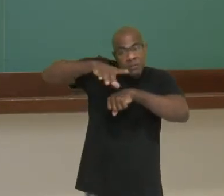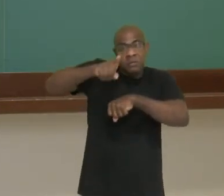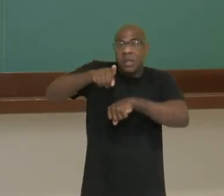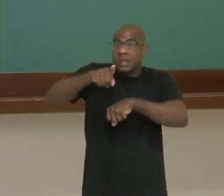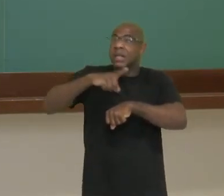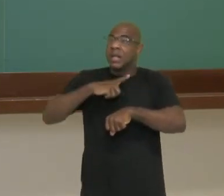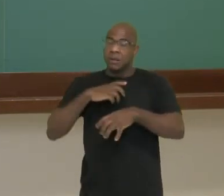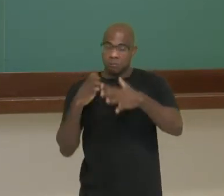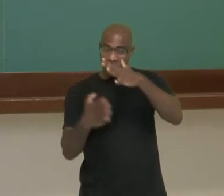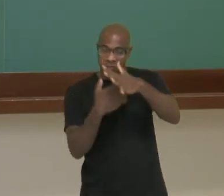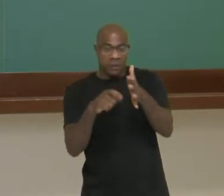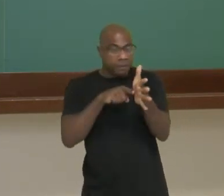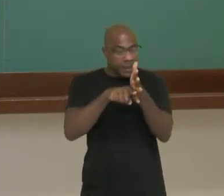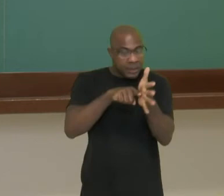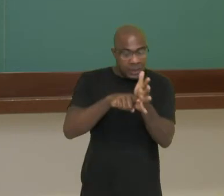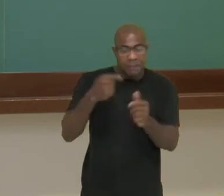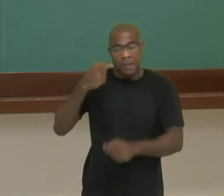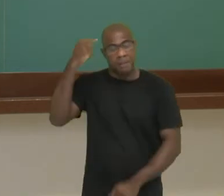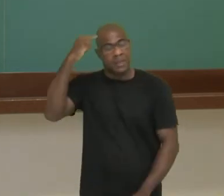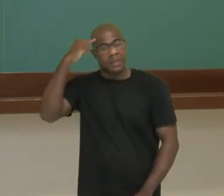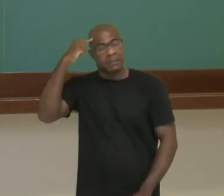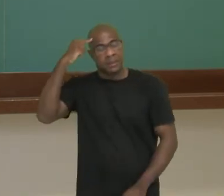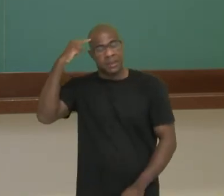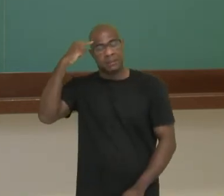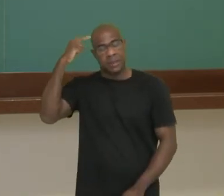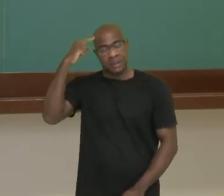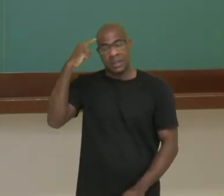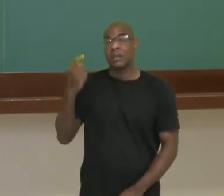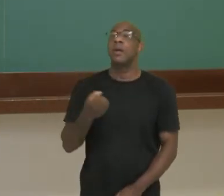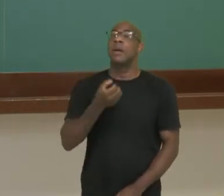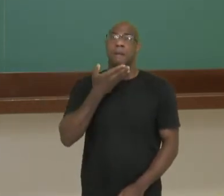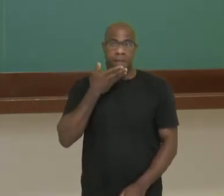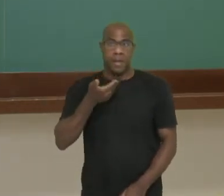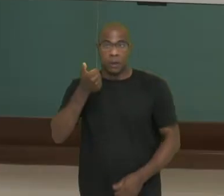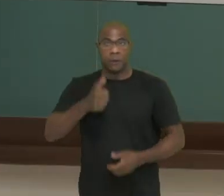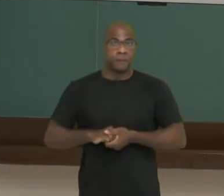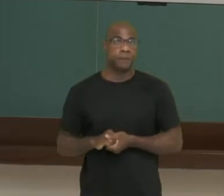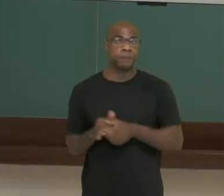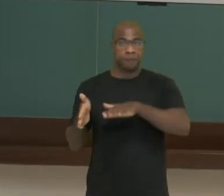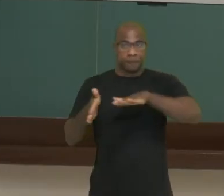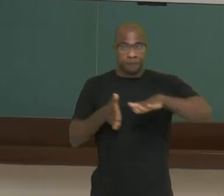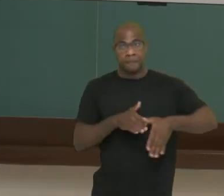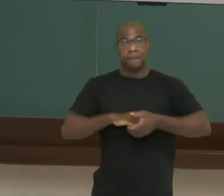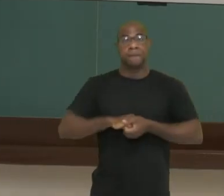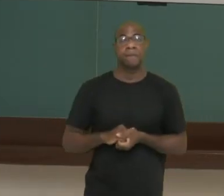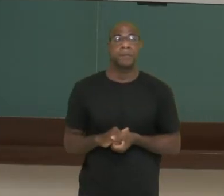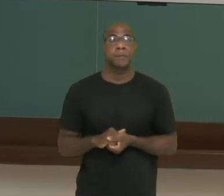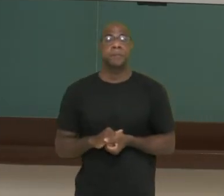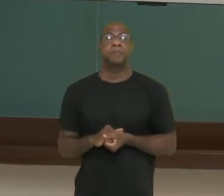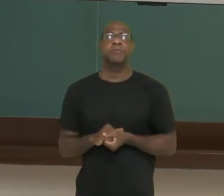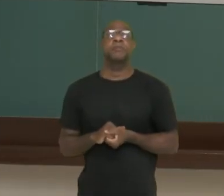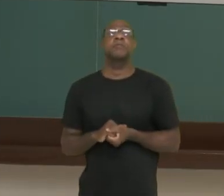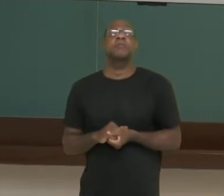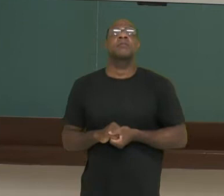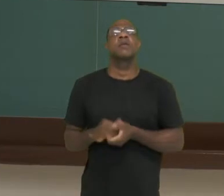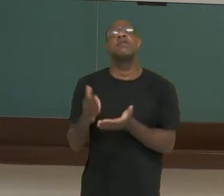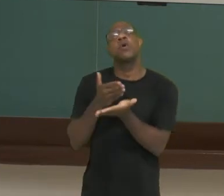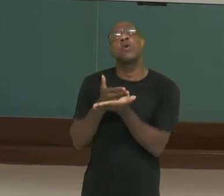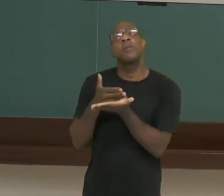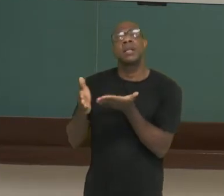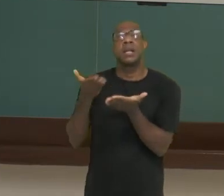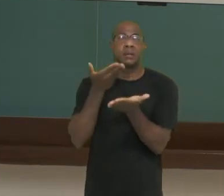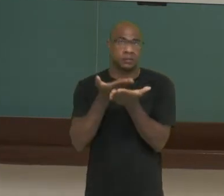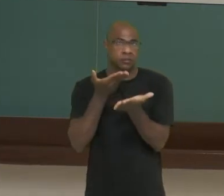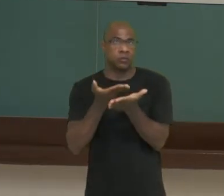ser empreendedor com um pensamento mais globalizado. Então, vamos lá. Vamos começar com o estudo